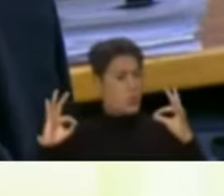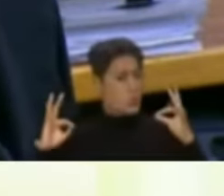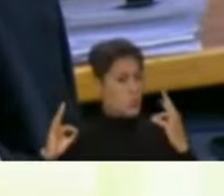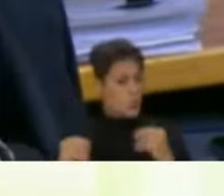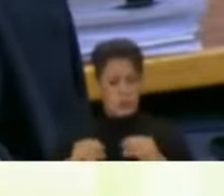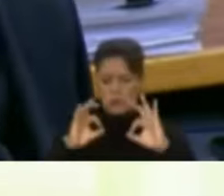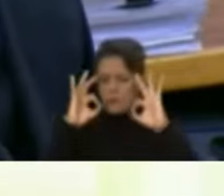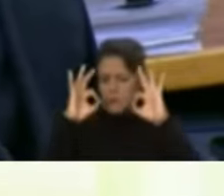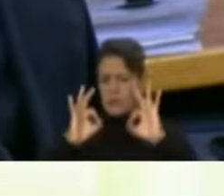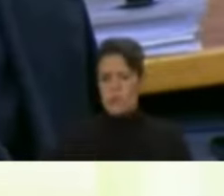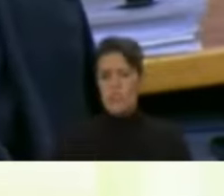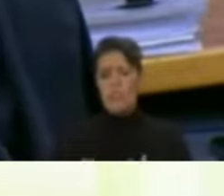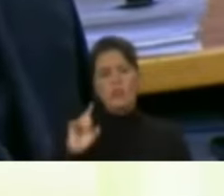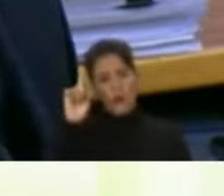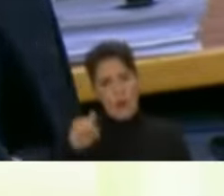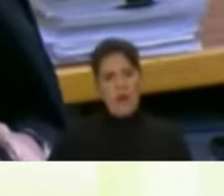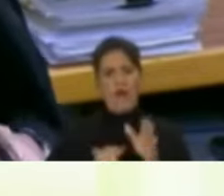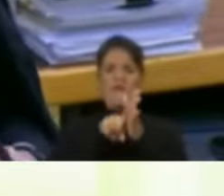isso,